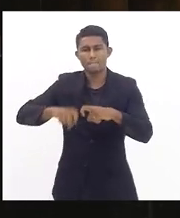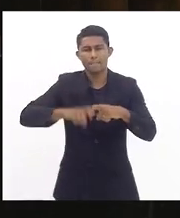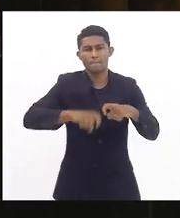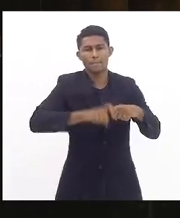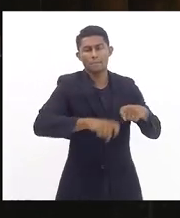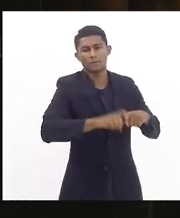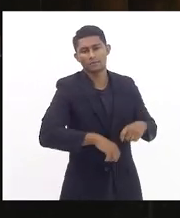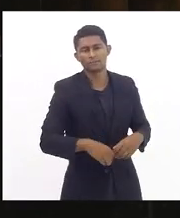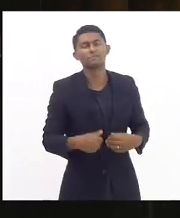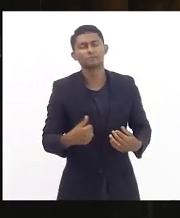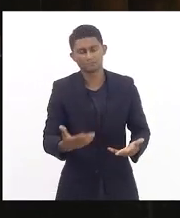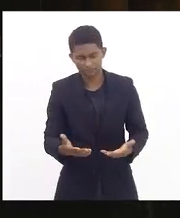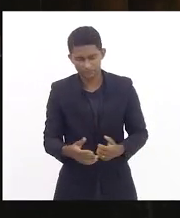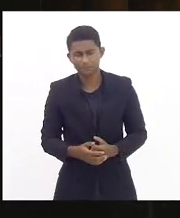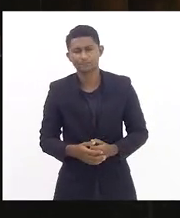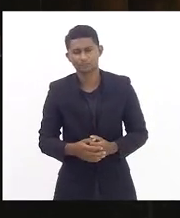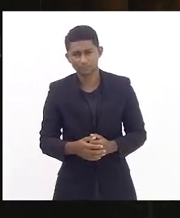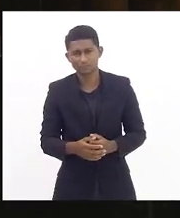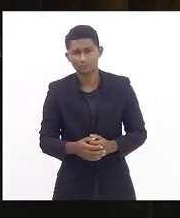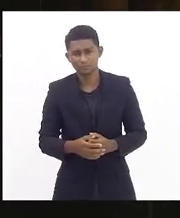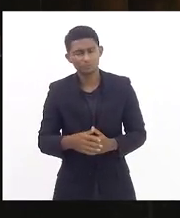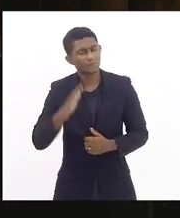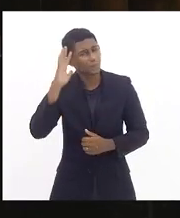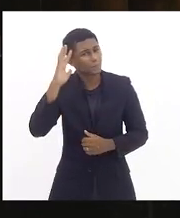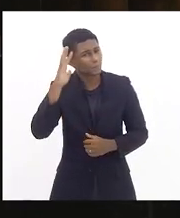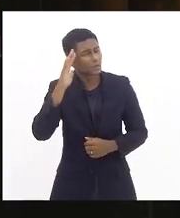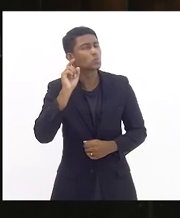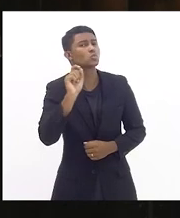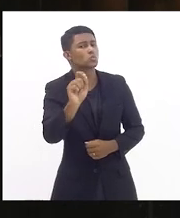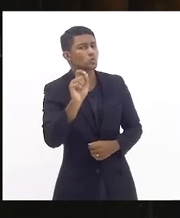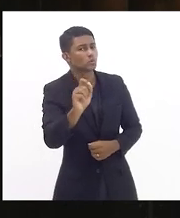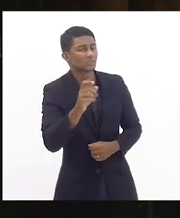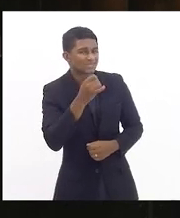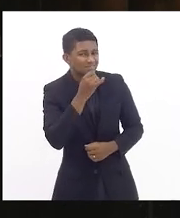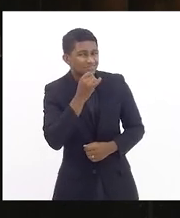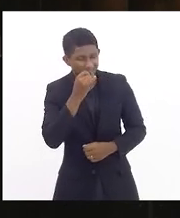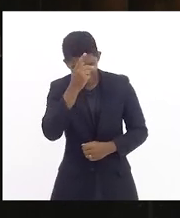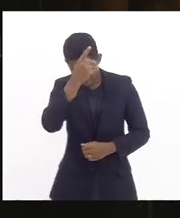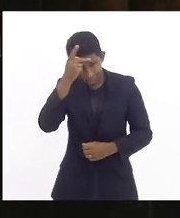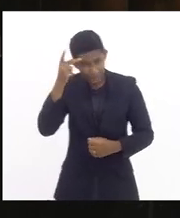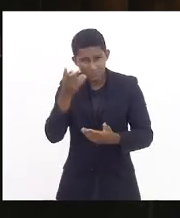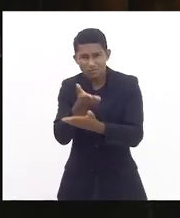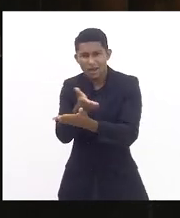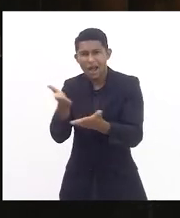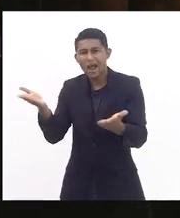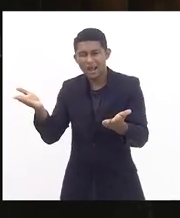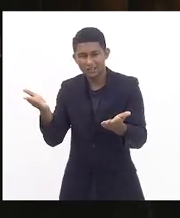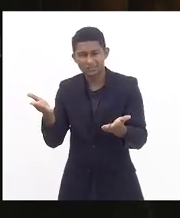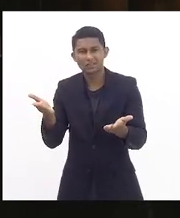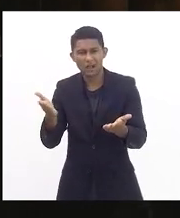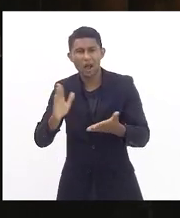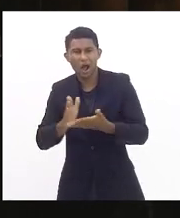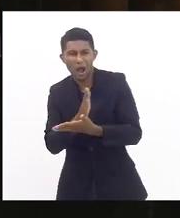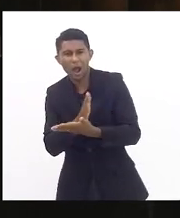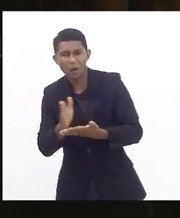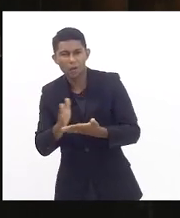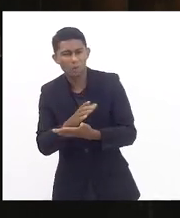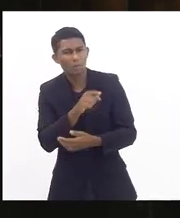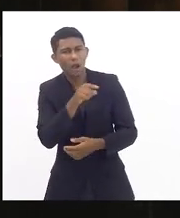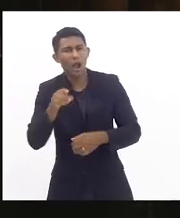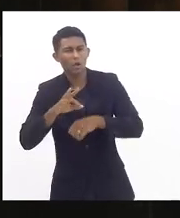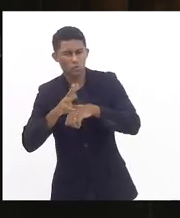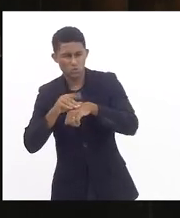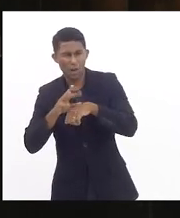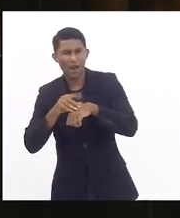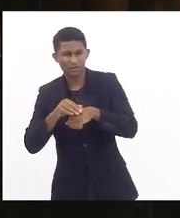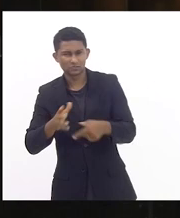grande preocupação. Quantas ideias ou quantos gatilhos de pessoas sem vergonhas, de pessoas